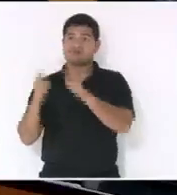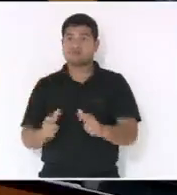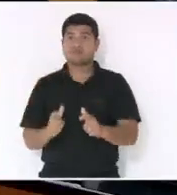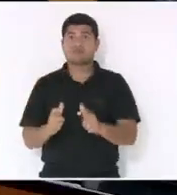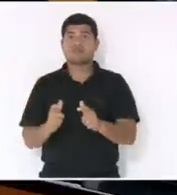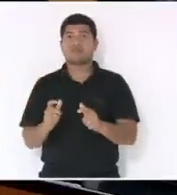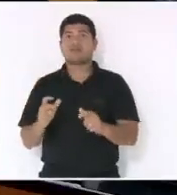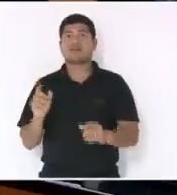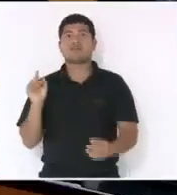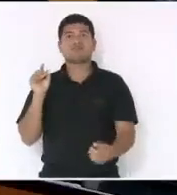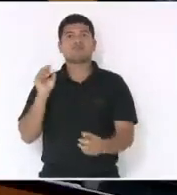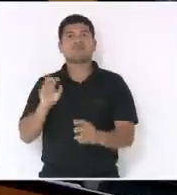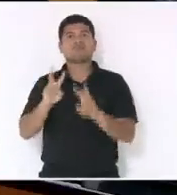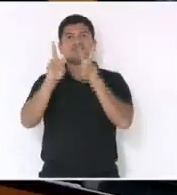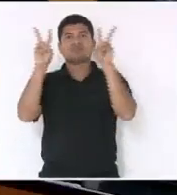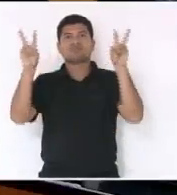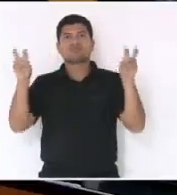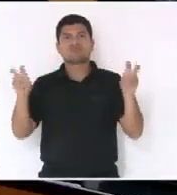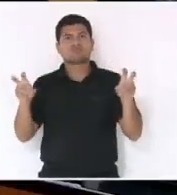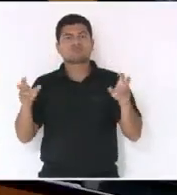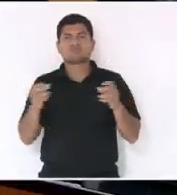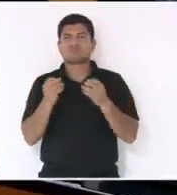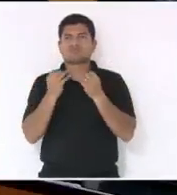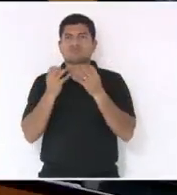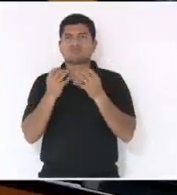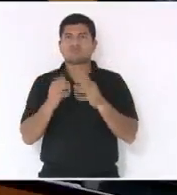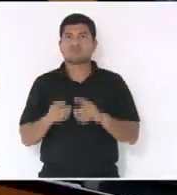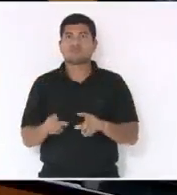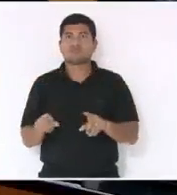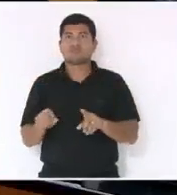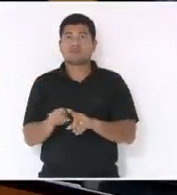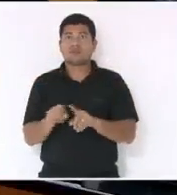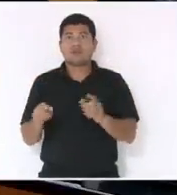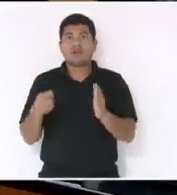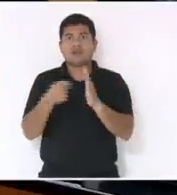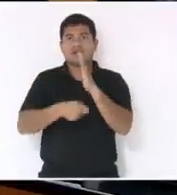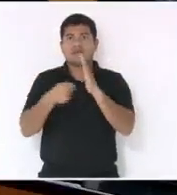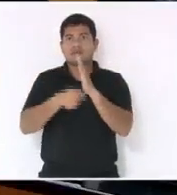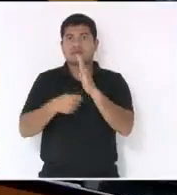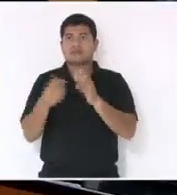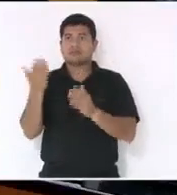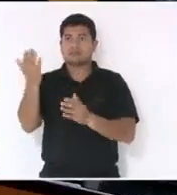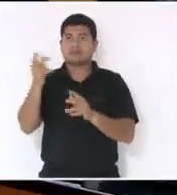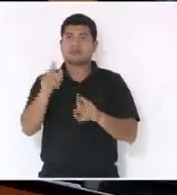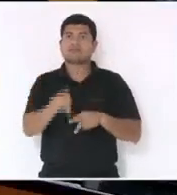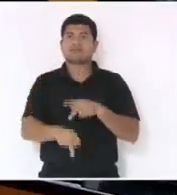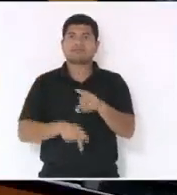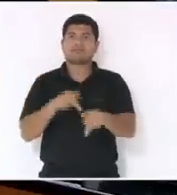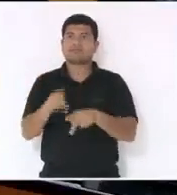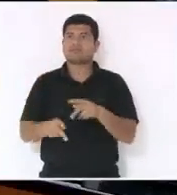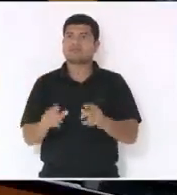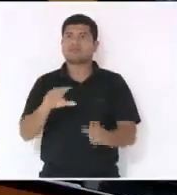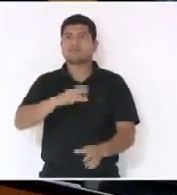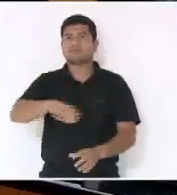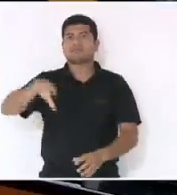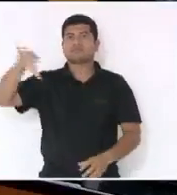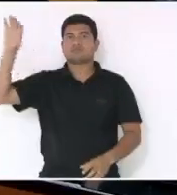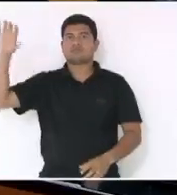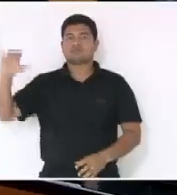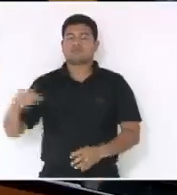festa do Pinhão, que era uma grande reivindicação de toda a população serrana. Então, parabéns, sucesso, e que tenhamos uma grande festa do Pinhão.